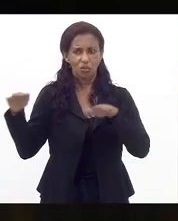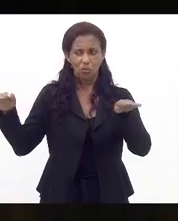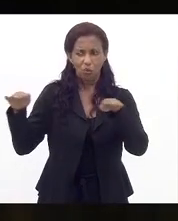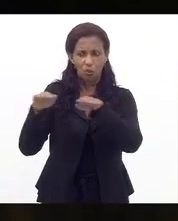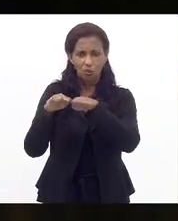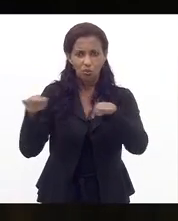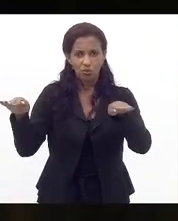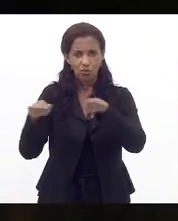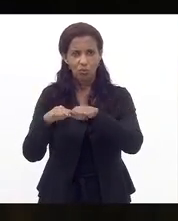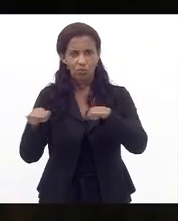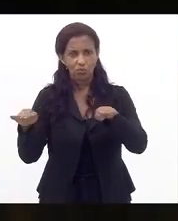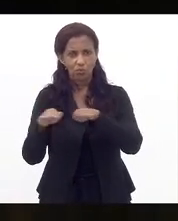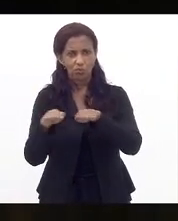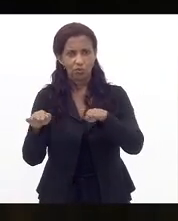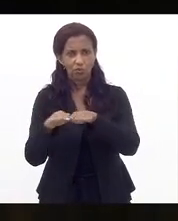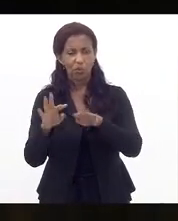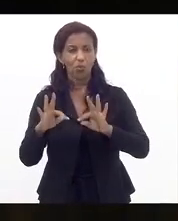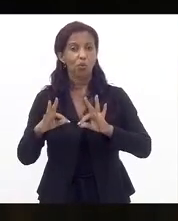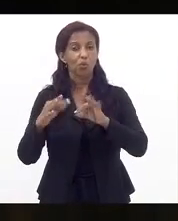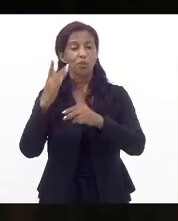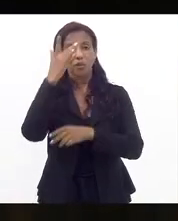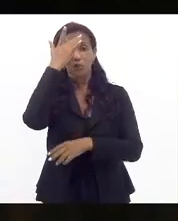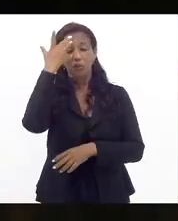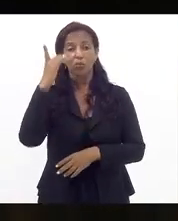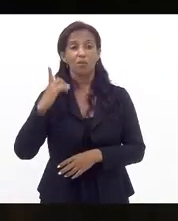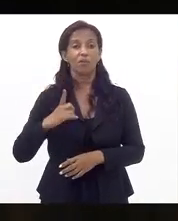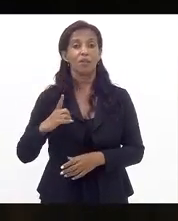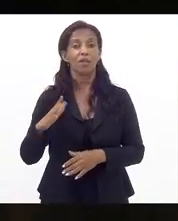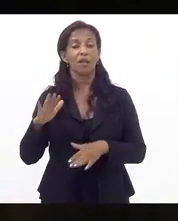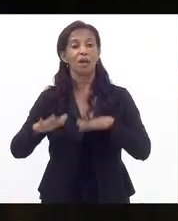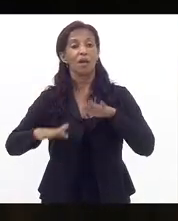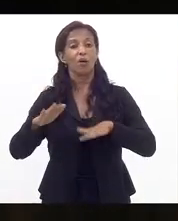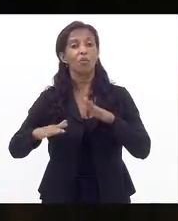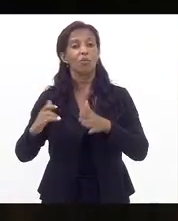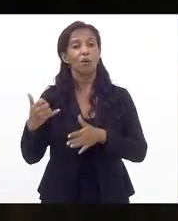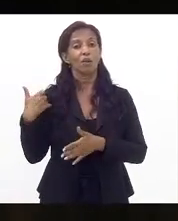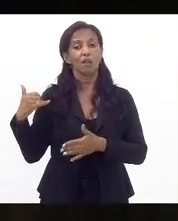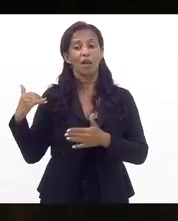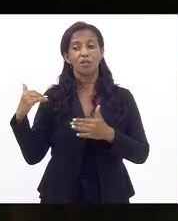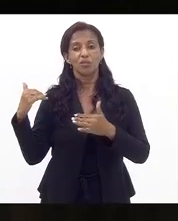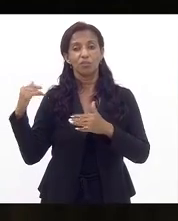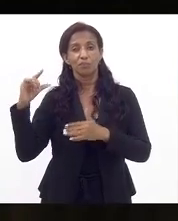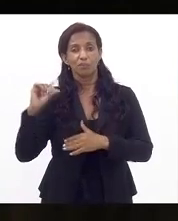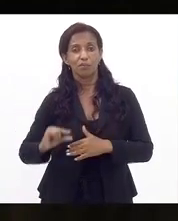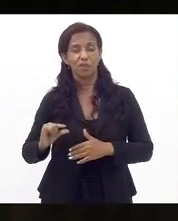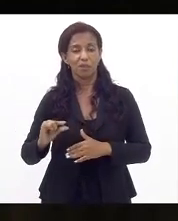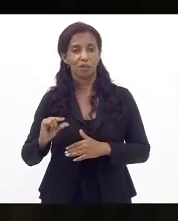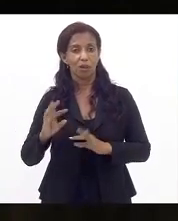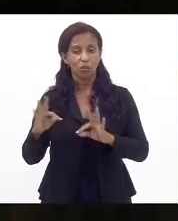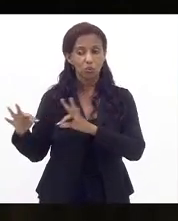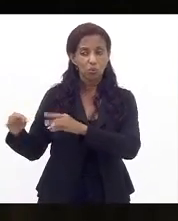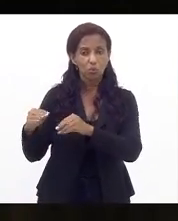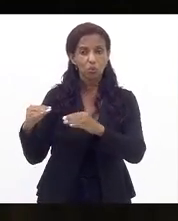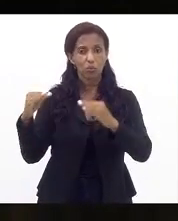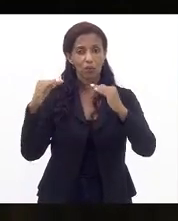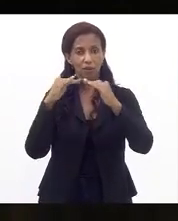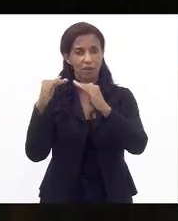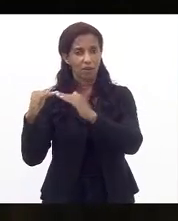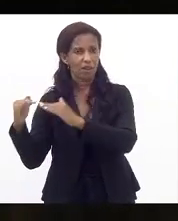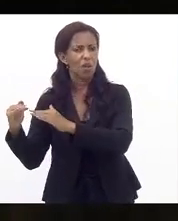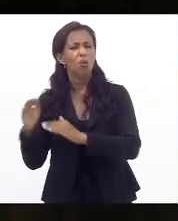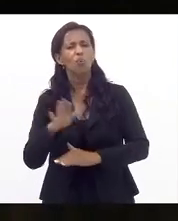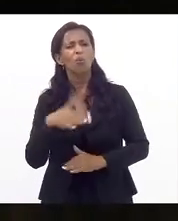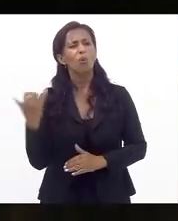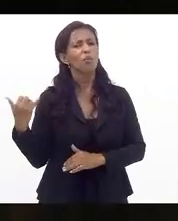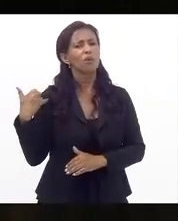mundo no estado do Rio de Janeiro tem que passar a ter alguma idade mínima não vai poder mais ter nenhuma categoria sem idade que idade